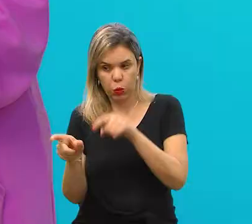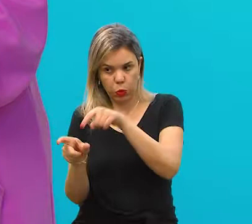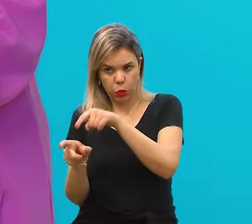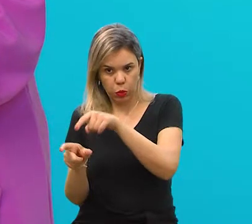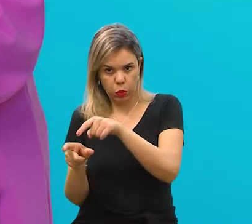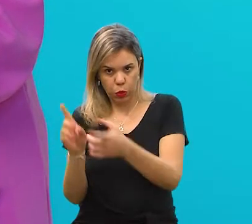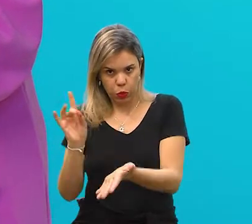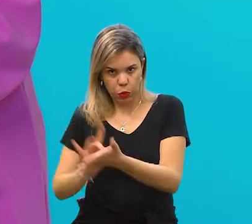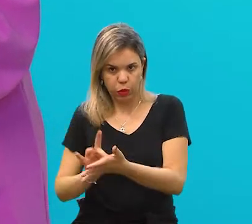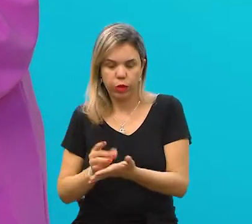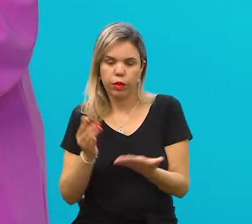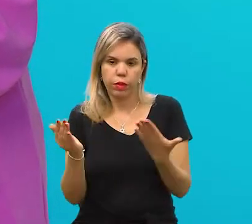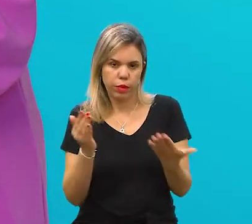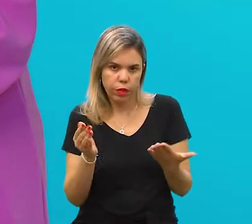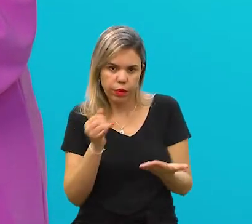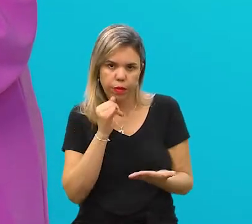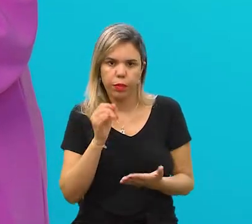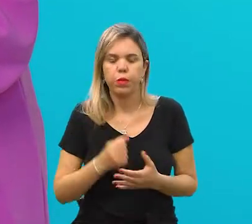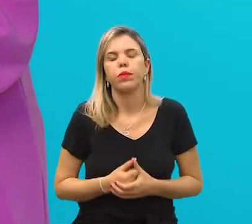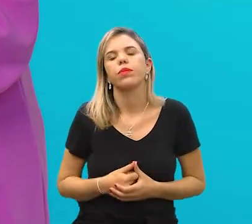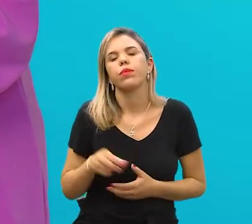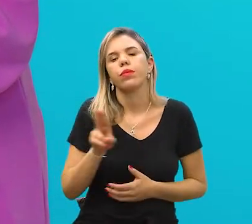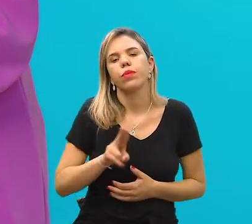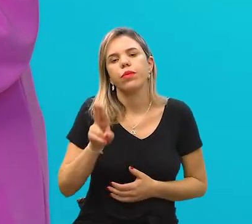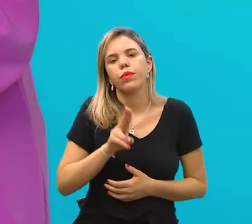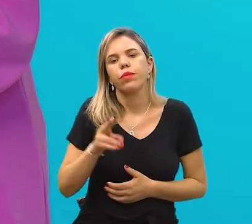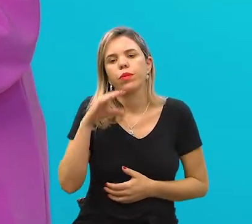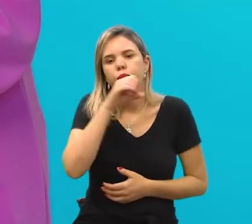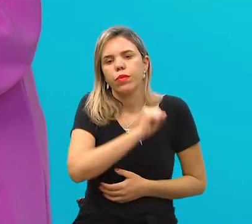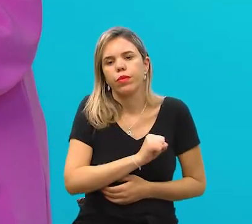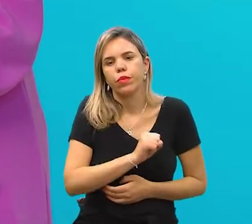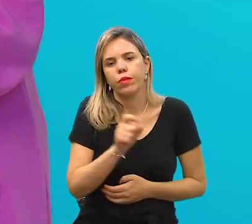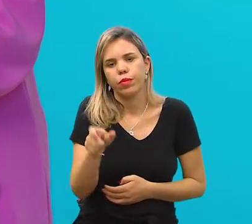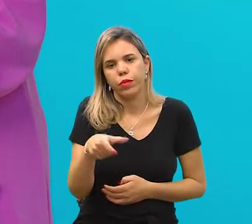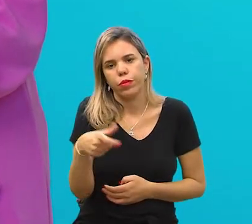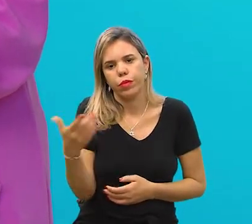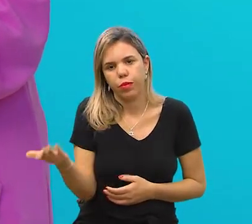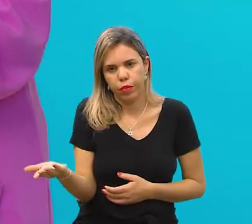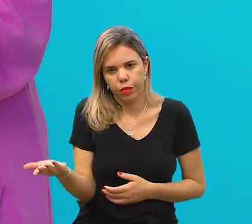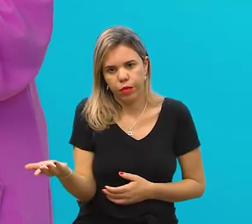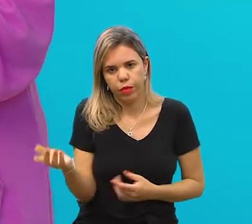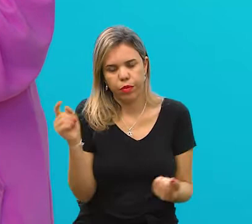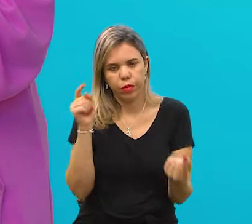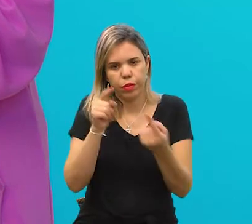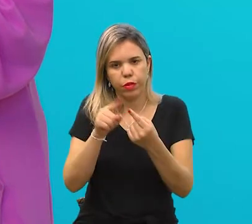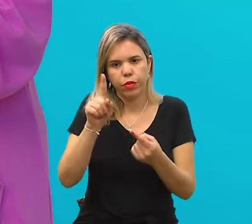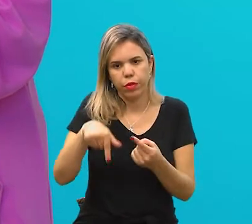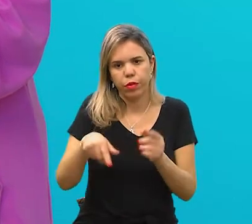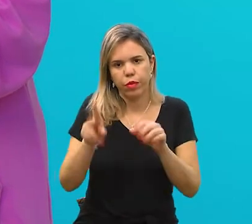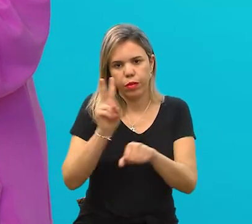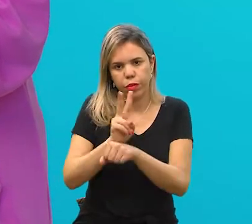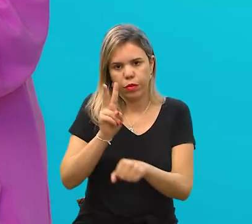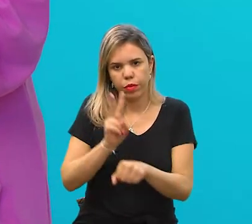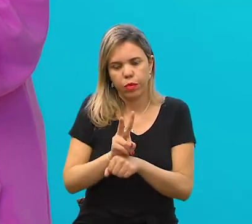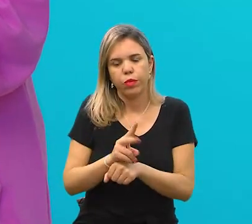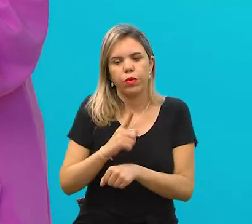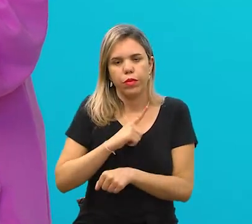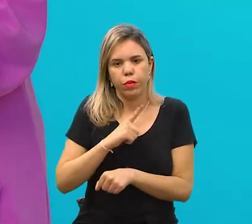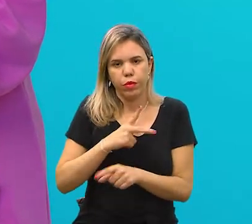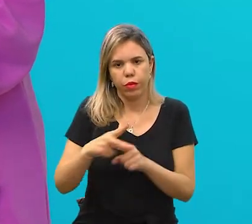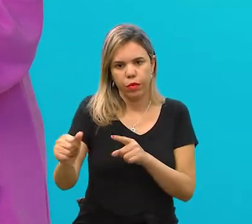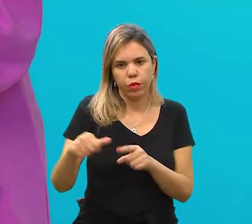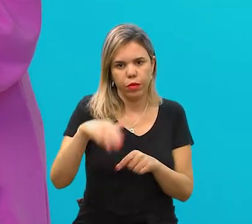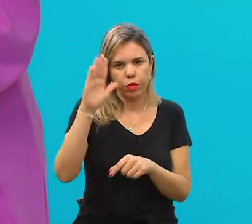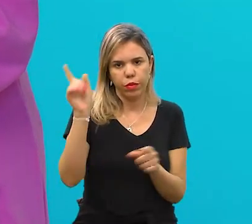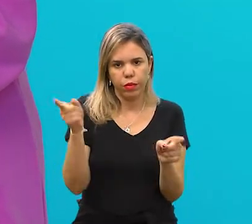físico. Que daí seria para você utilizar rapidamente o cartão. Isso, o objetivo é a proteção. Então ele tem uma